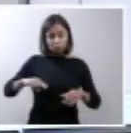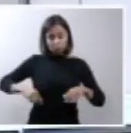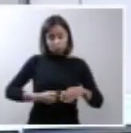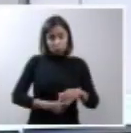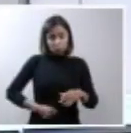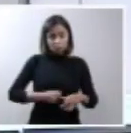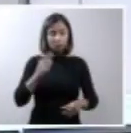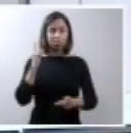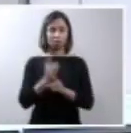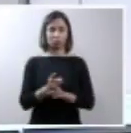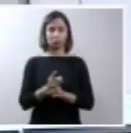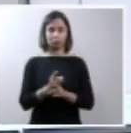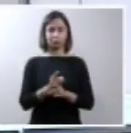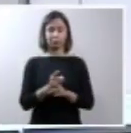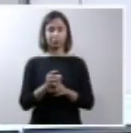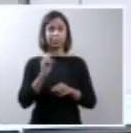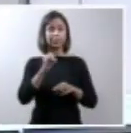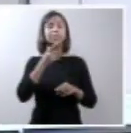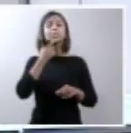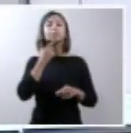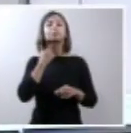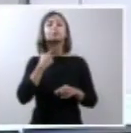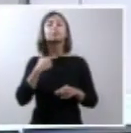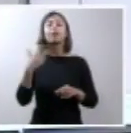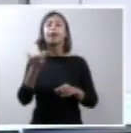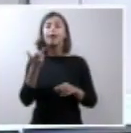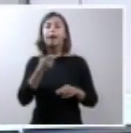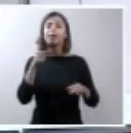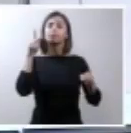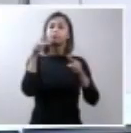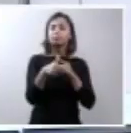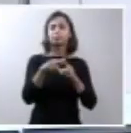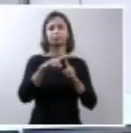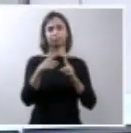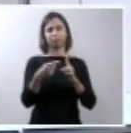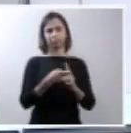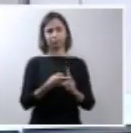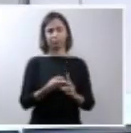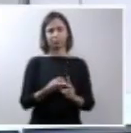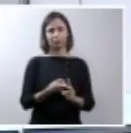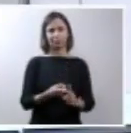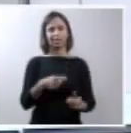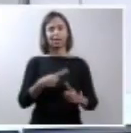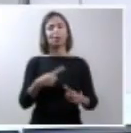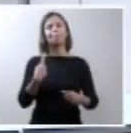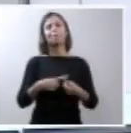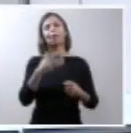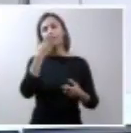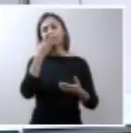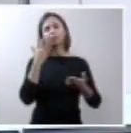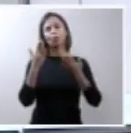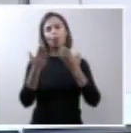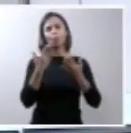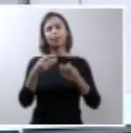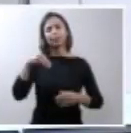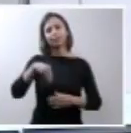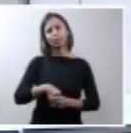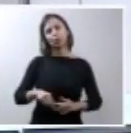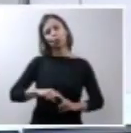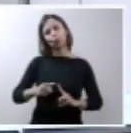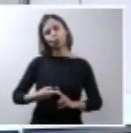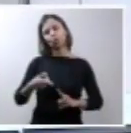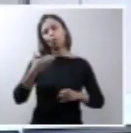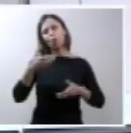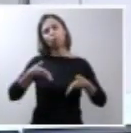e se des já interromper esta gestação onde o Seu útero é um sarcófago Por que deve ser